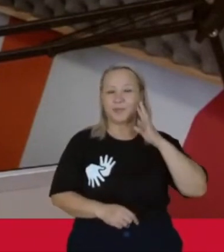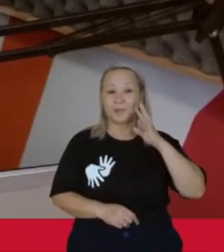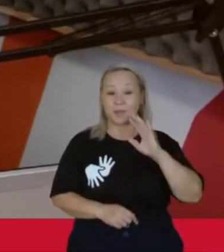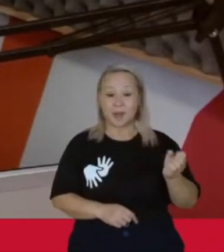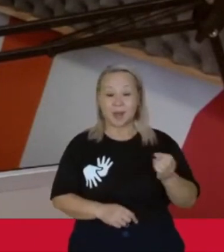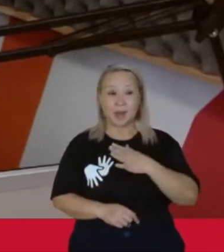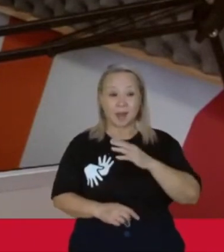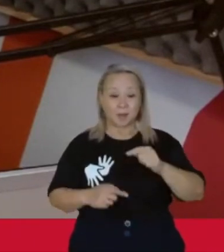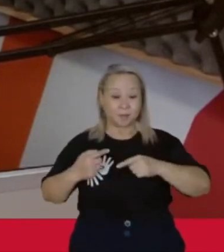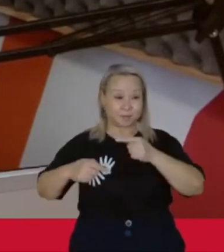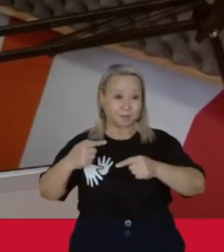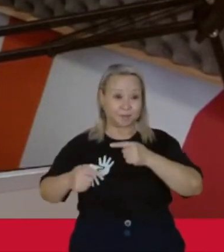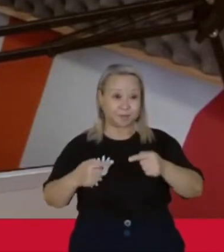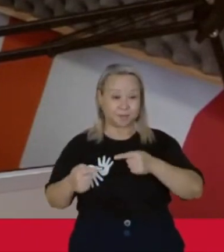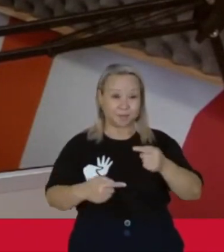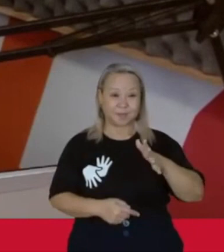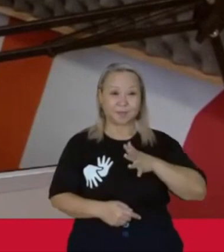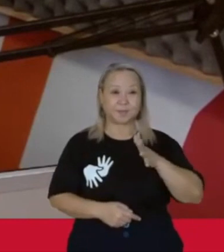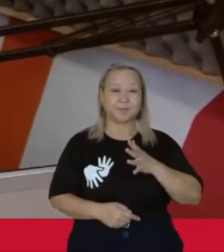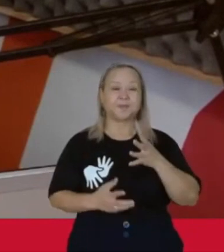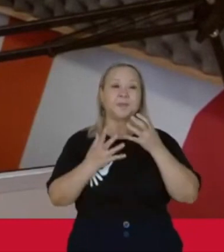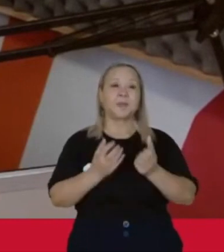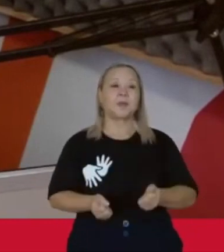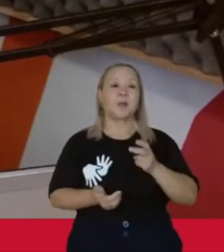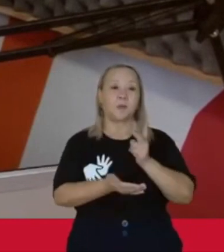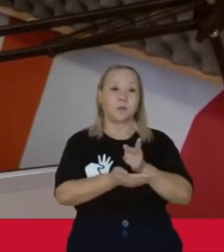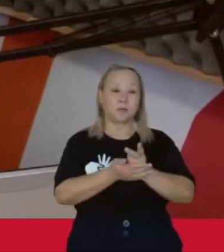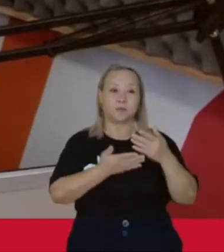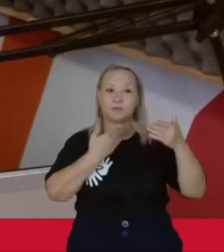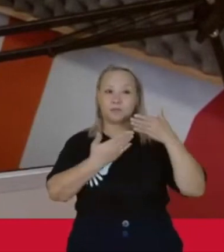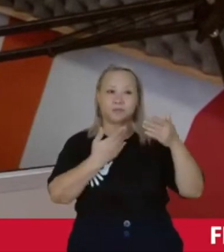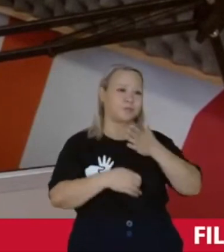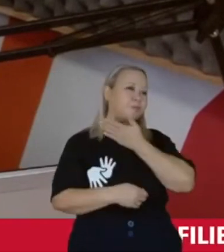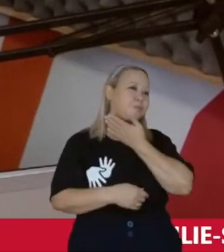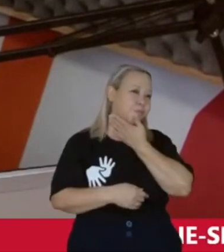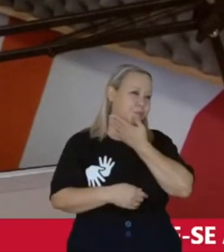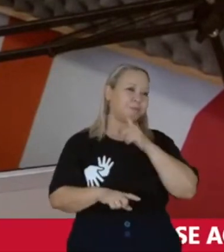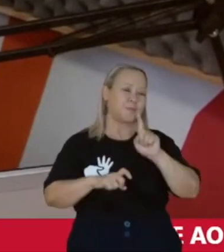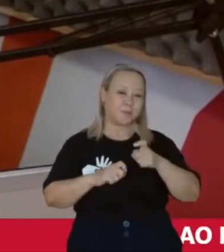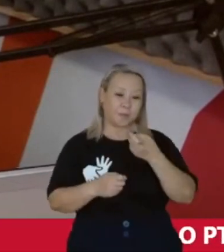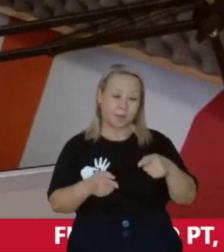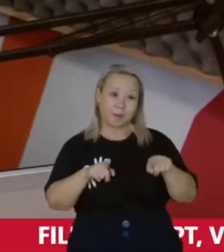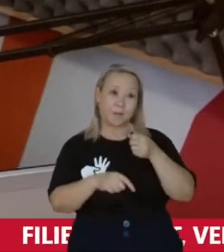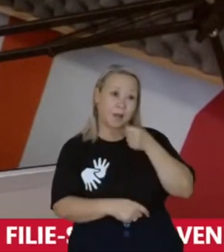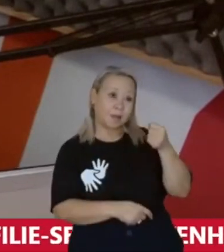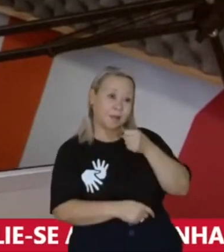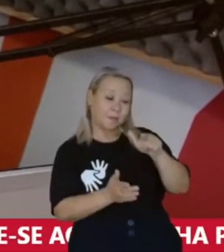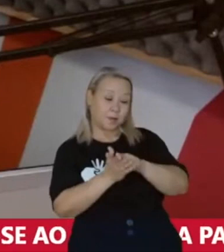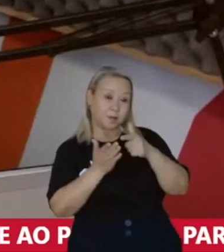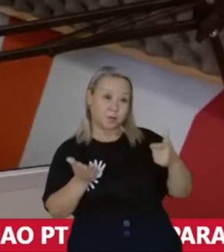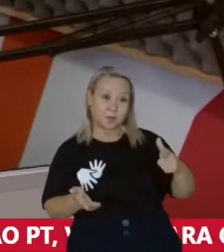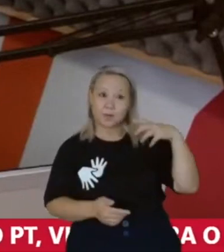geração preciosa que está chegando aí. Gente, nós vamos continuar nesse bate-papo. É também entrevista do jornal